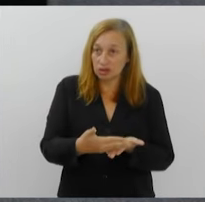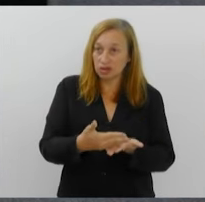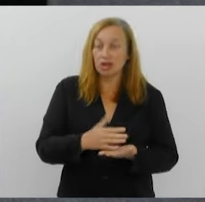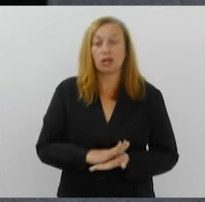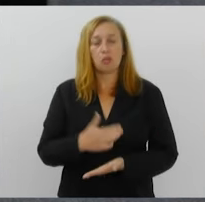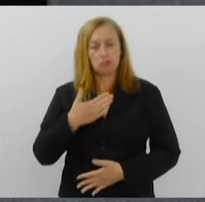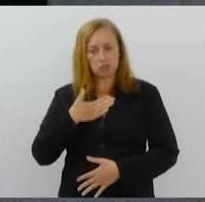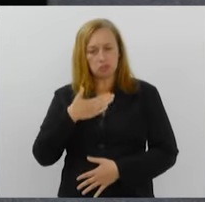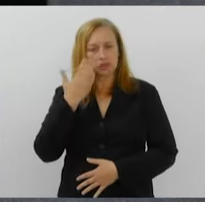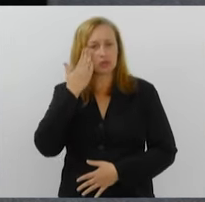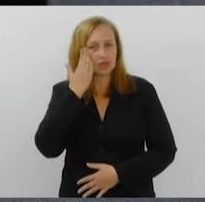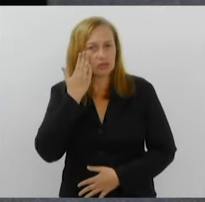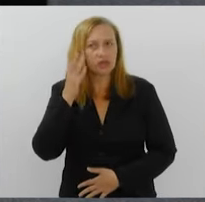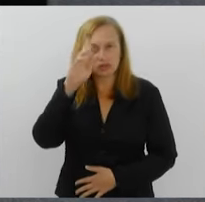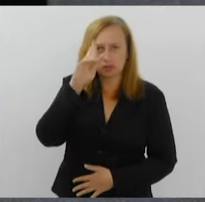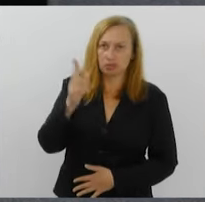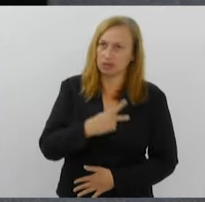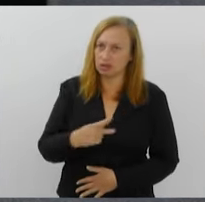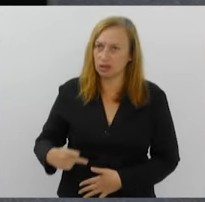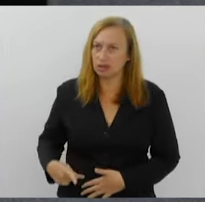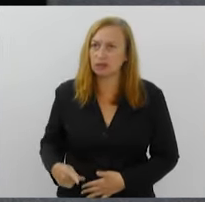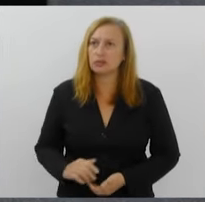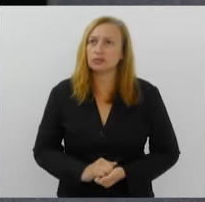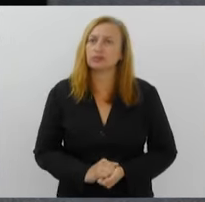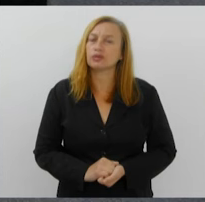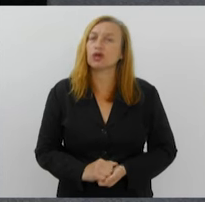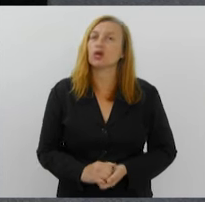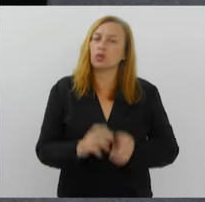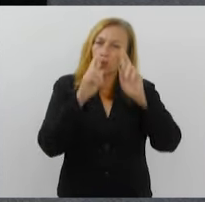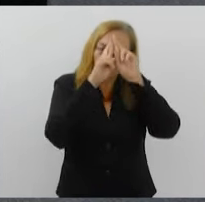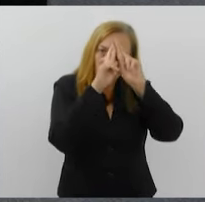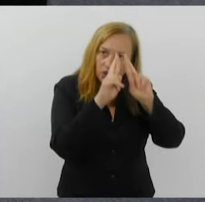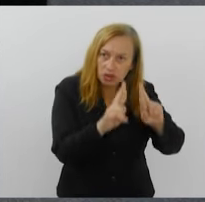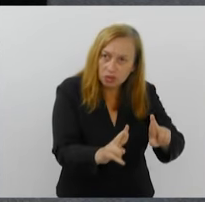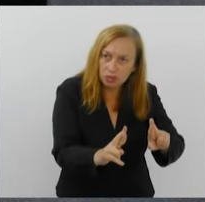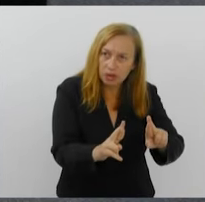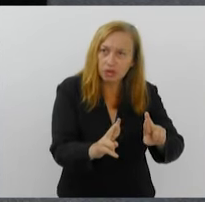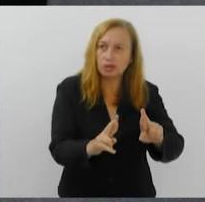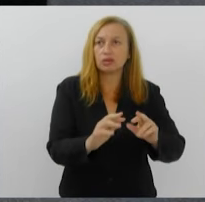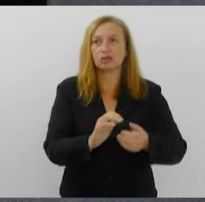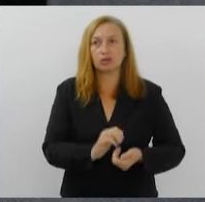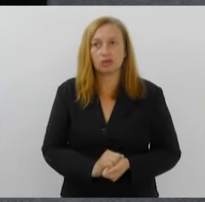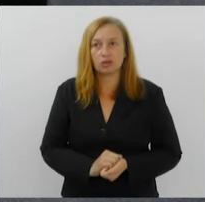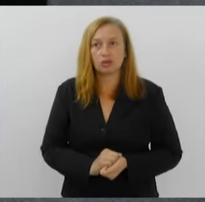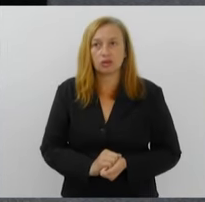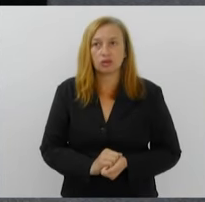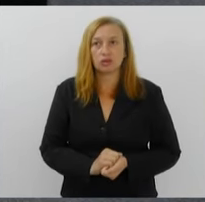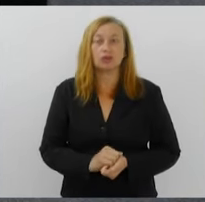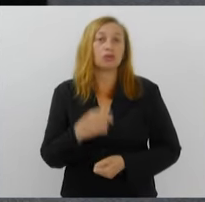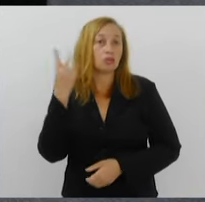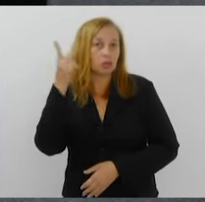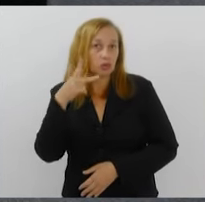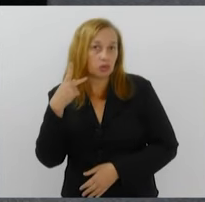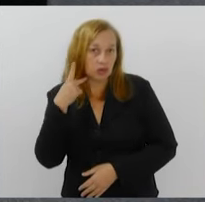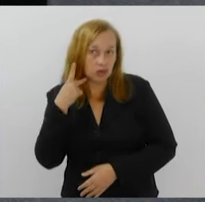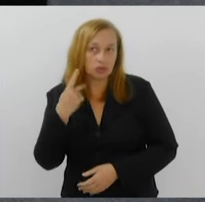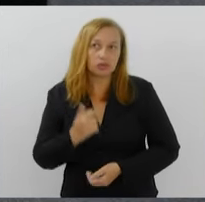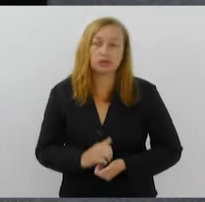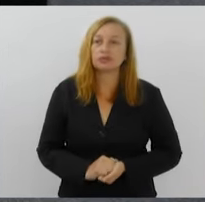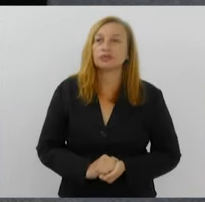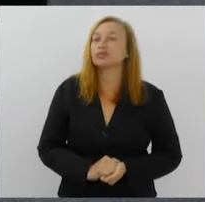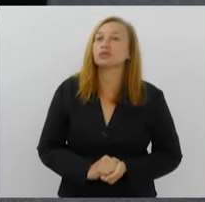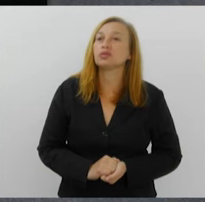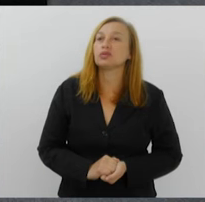meu entendimento, senhor presidente, com todo o respeito ao nosso douto procurador,